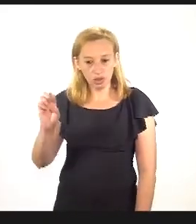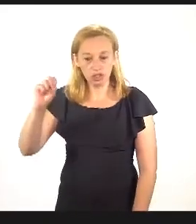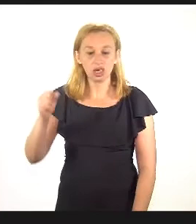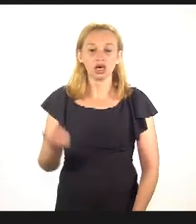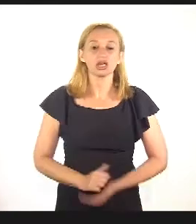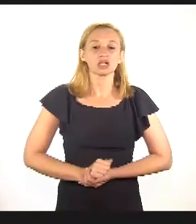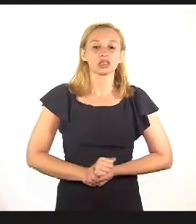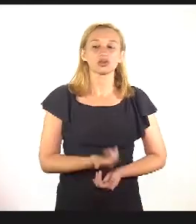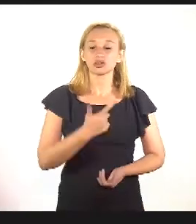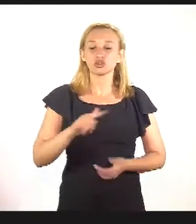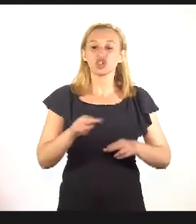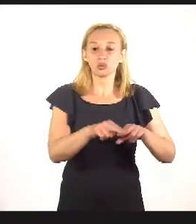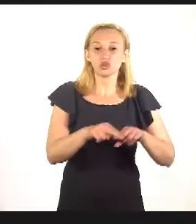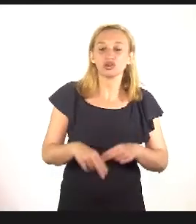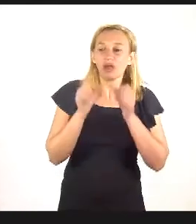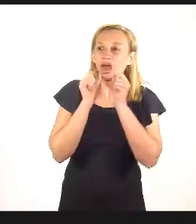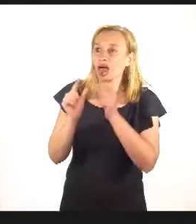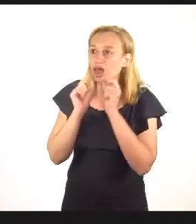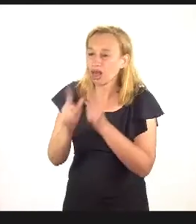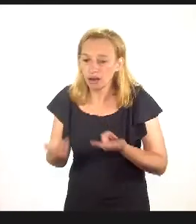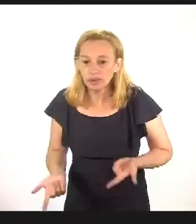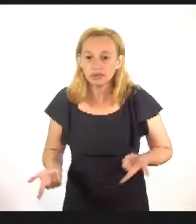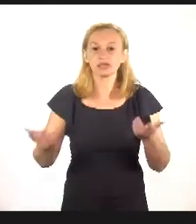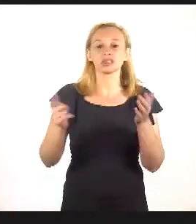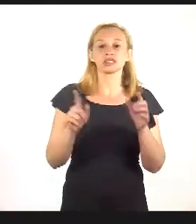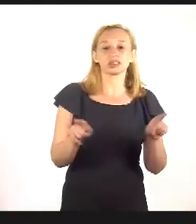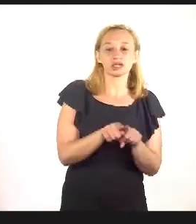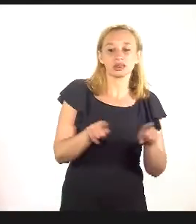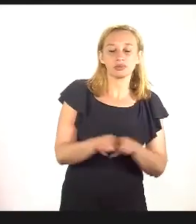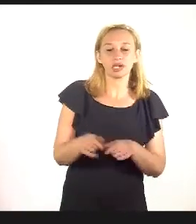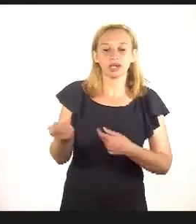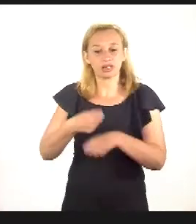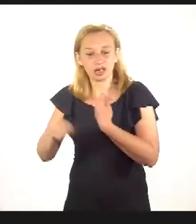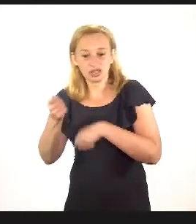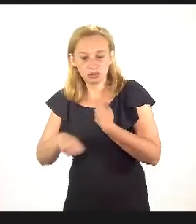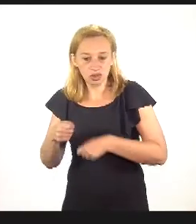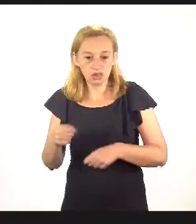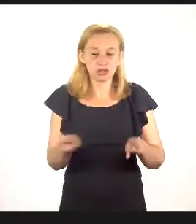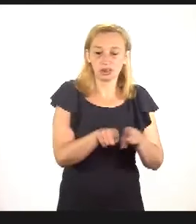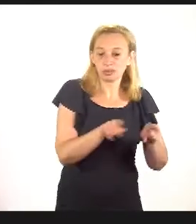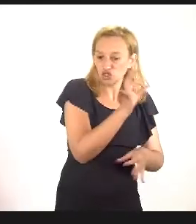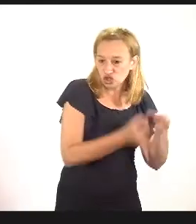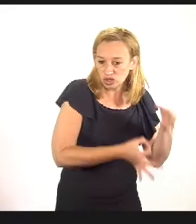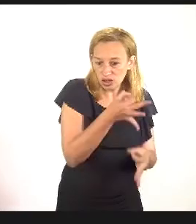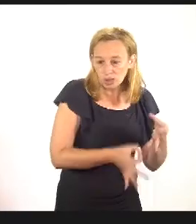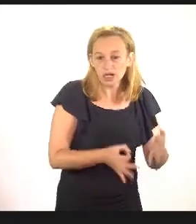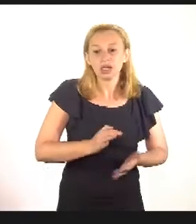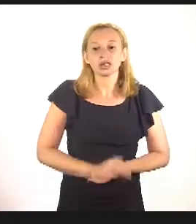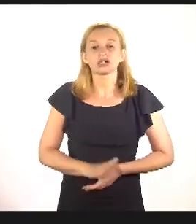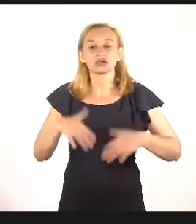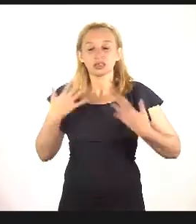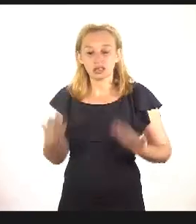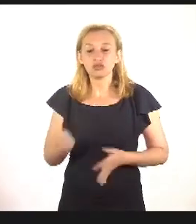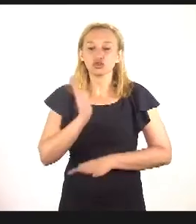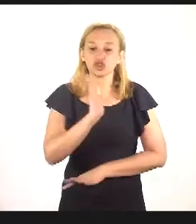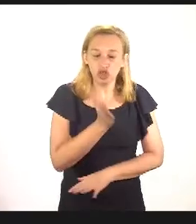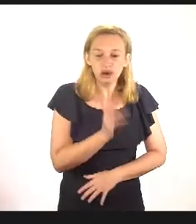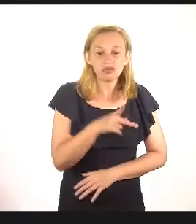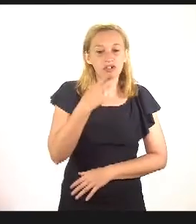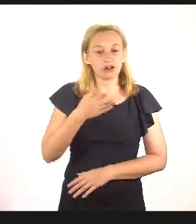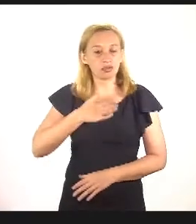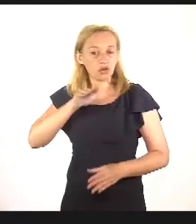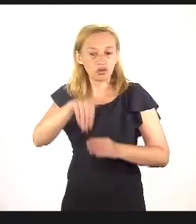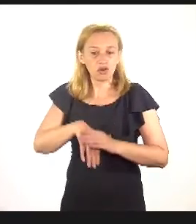tenha motivos para reclamar, nem administrativa, nem judicialmente, né. Então, já adiantando meu